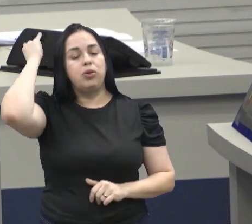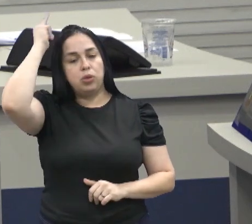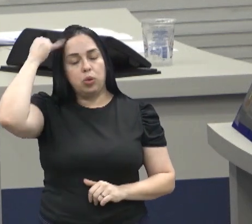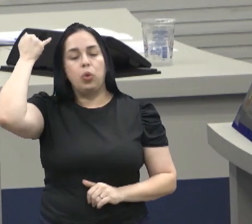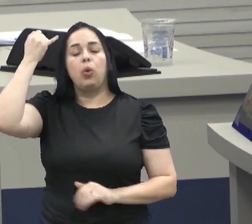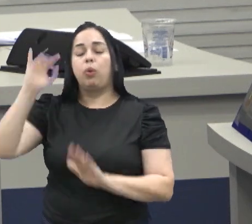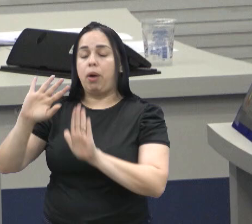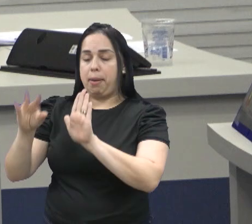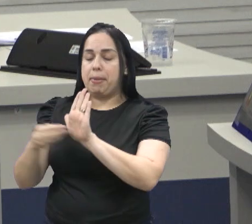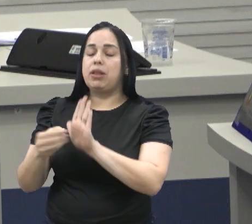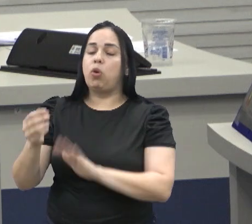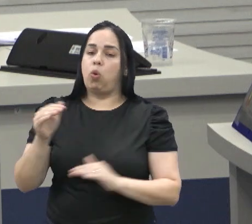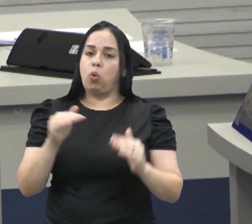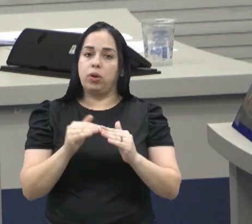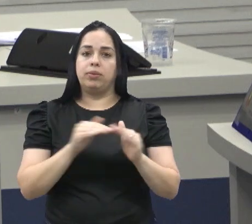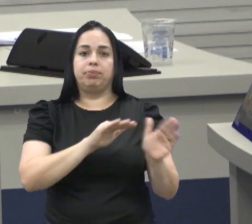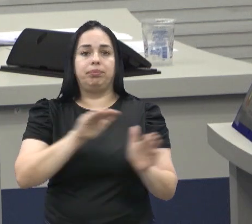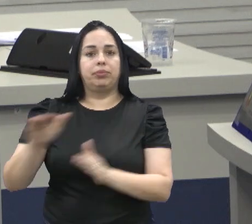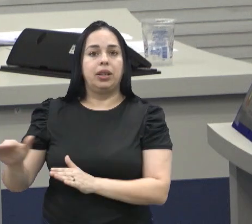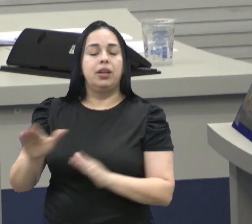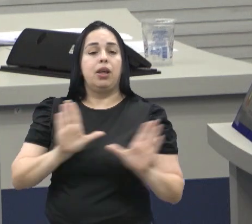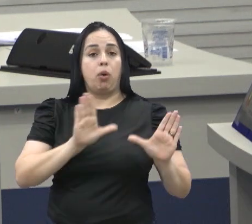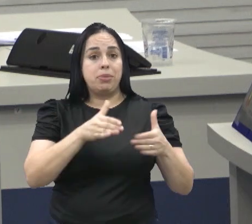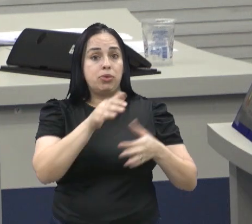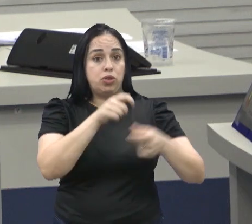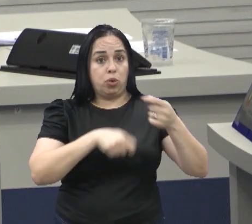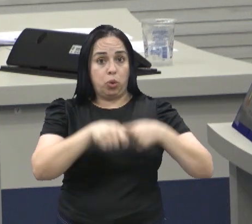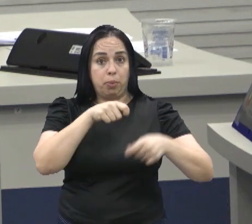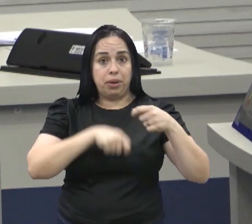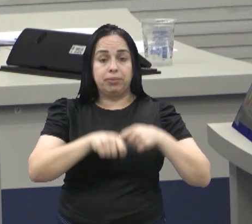Depois, na Comissão de Economia,